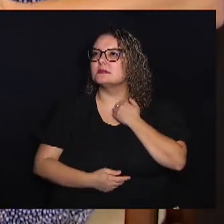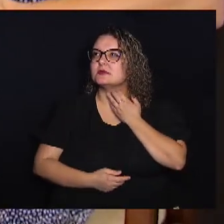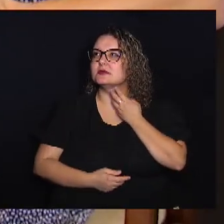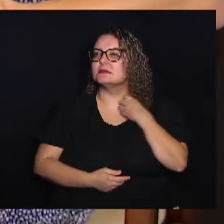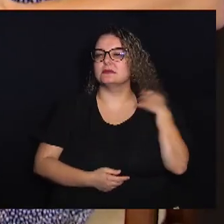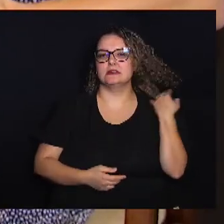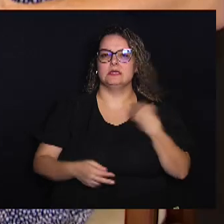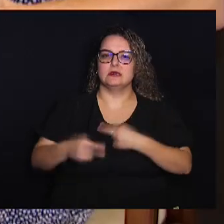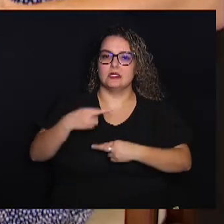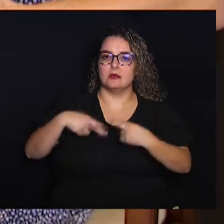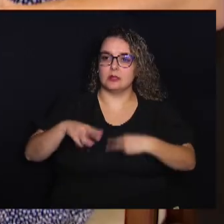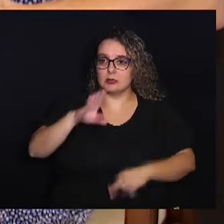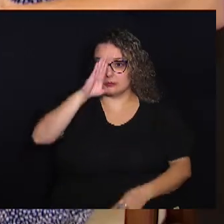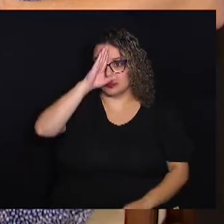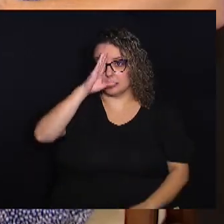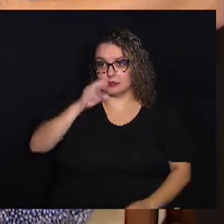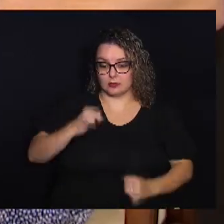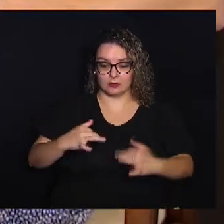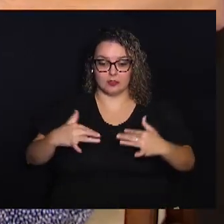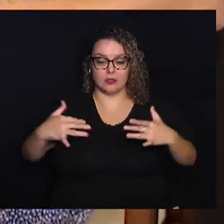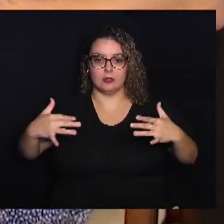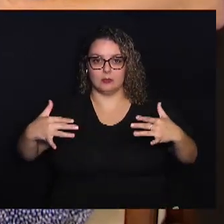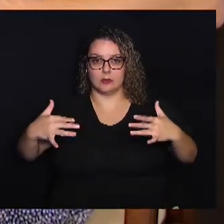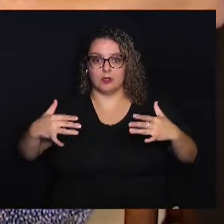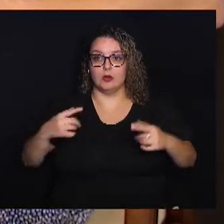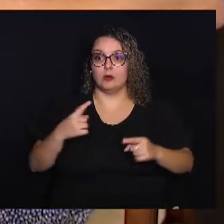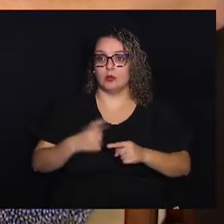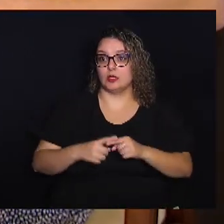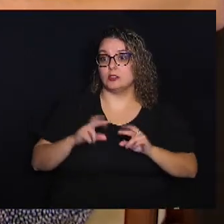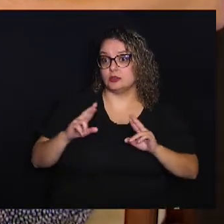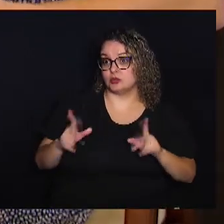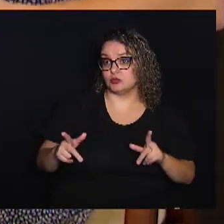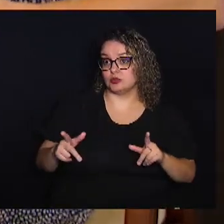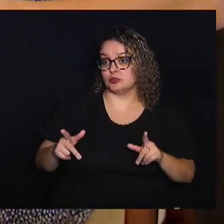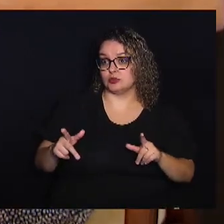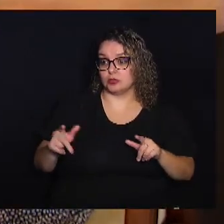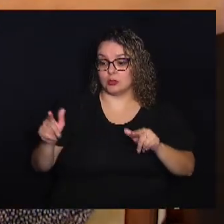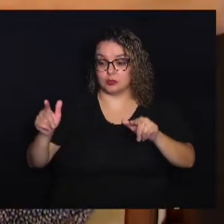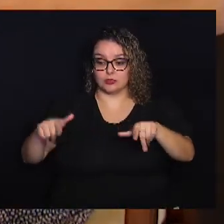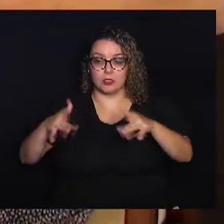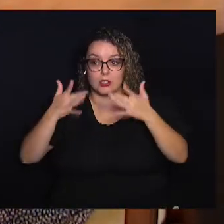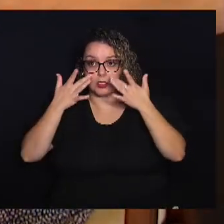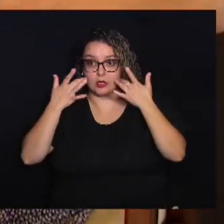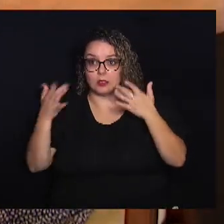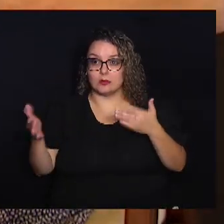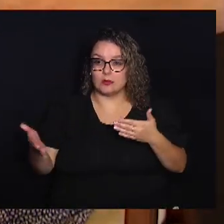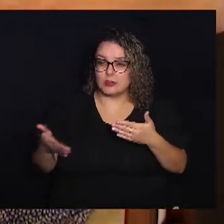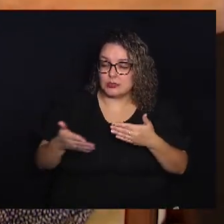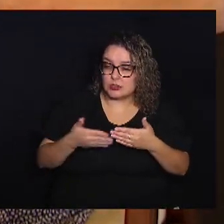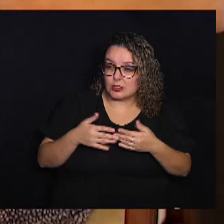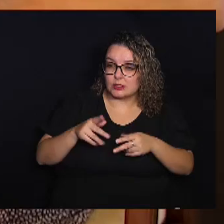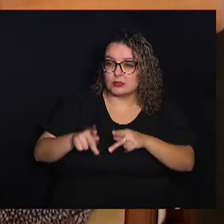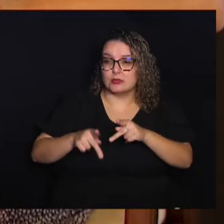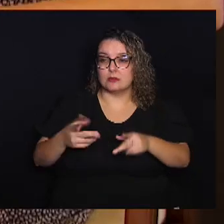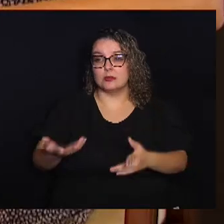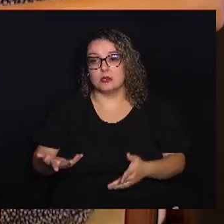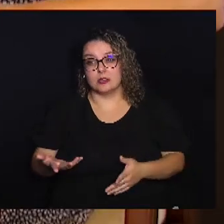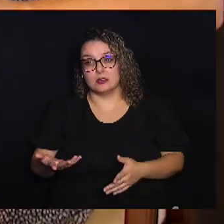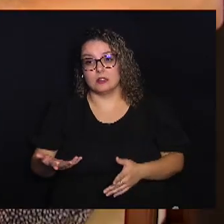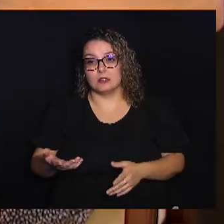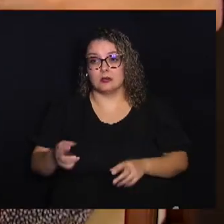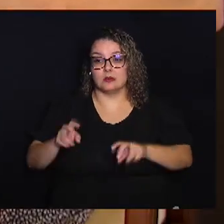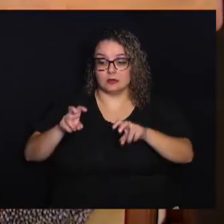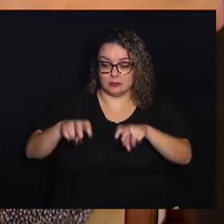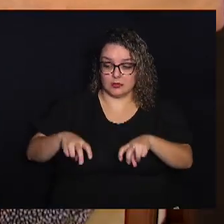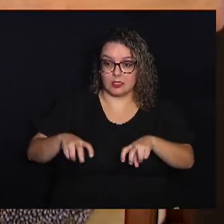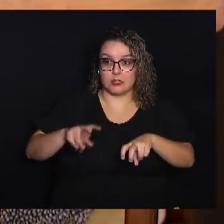relação muito direta com a plateia, porque diferente de um espetáculo teatral fechado, que o público vai ali para